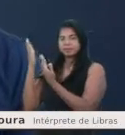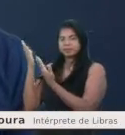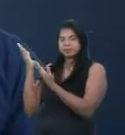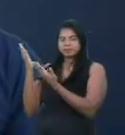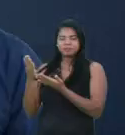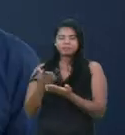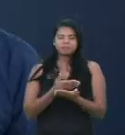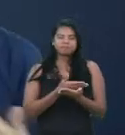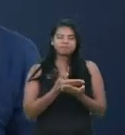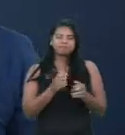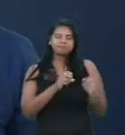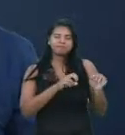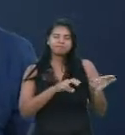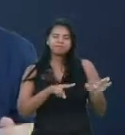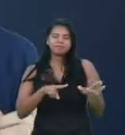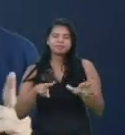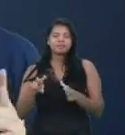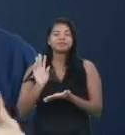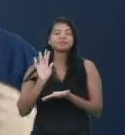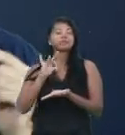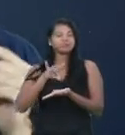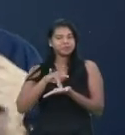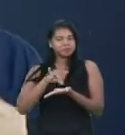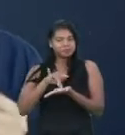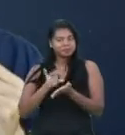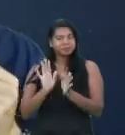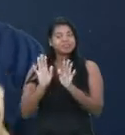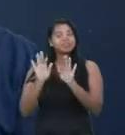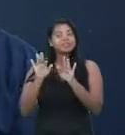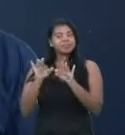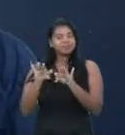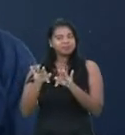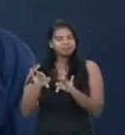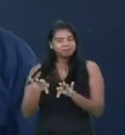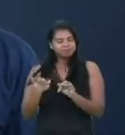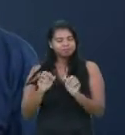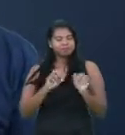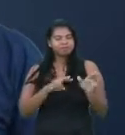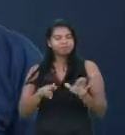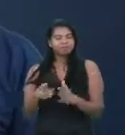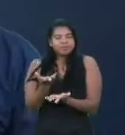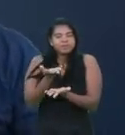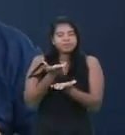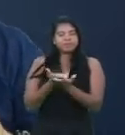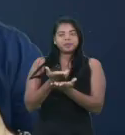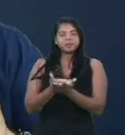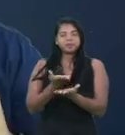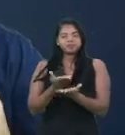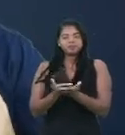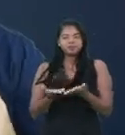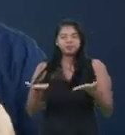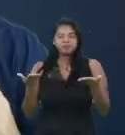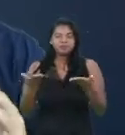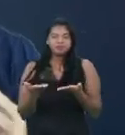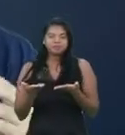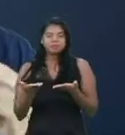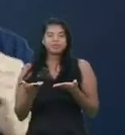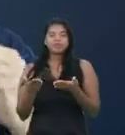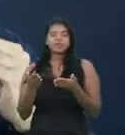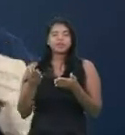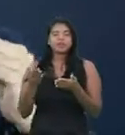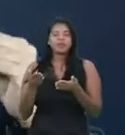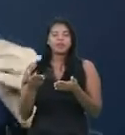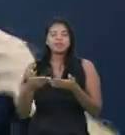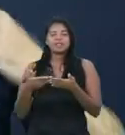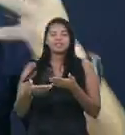começamos mais uma semana, ou na verdade, finalizamos mais uma semana de estudos e já estamos quase na reta final. Ó,